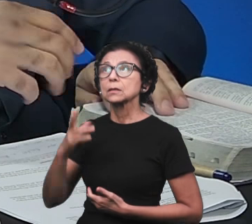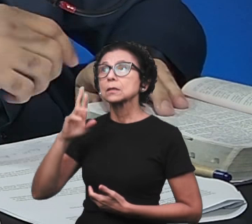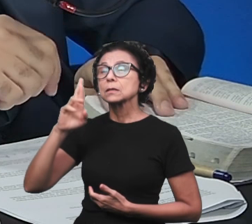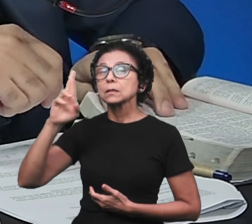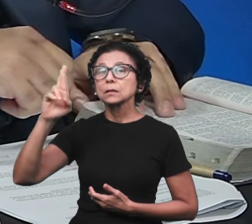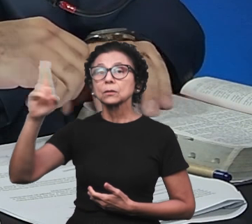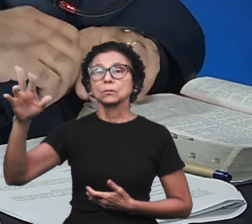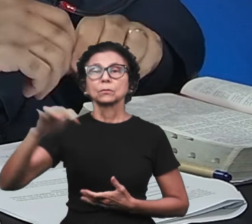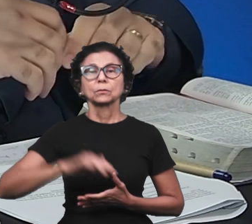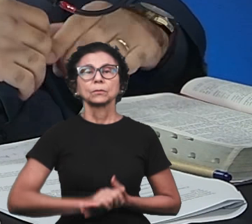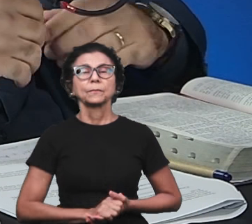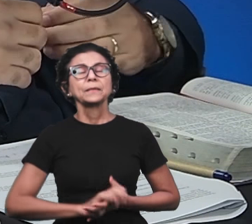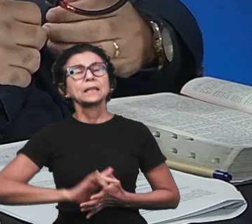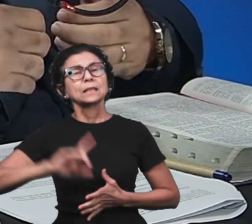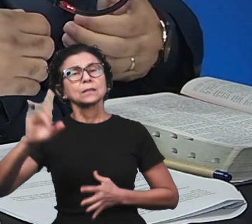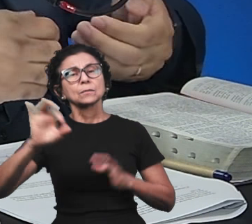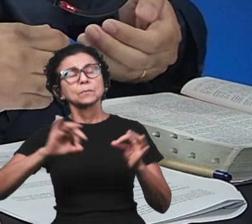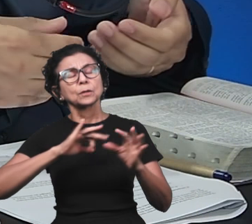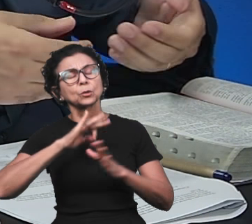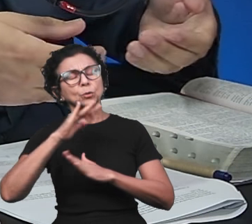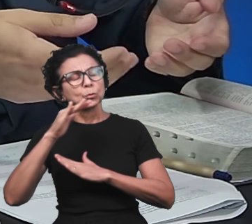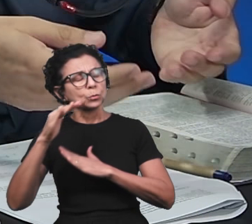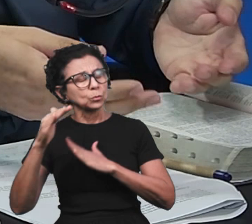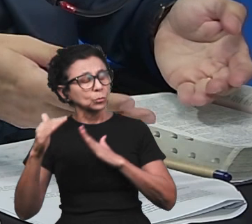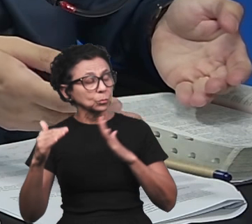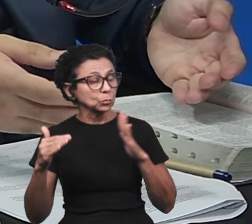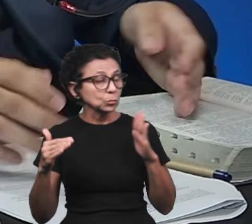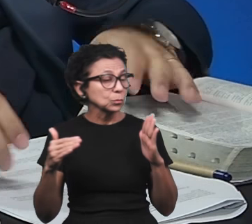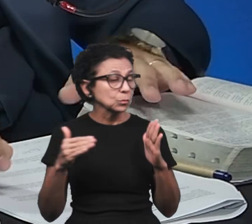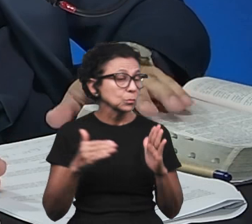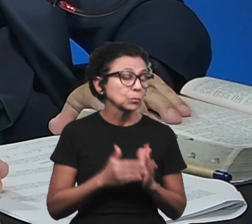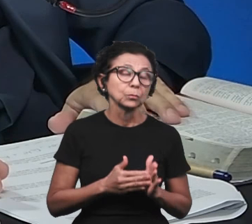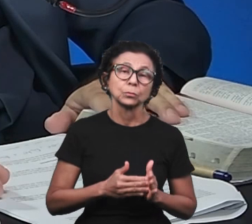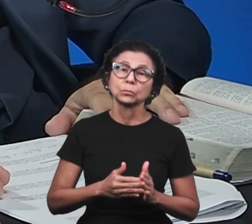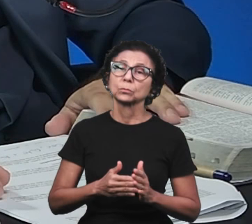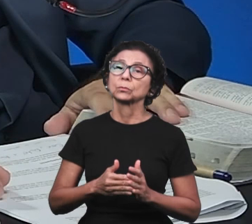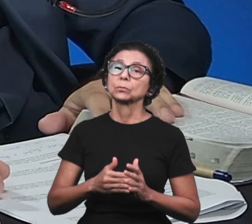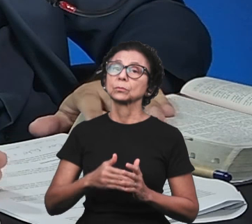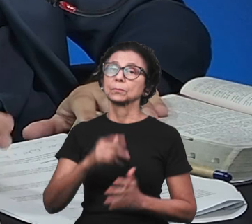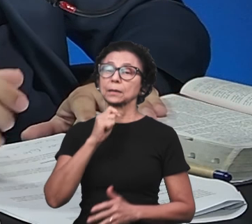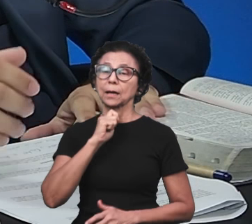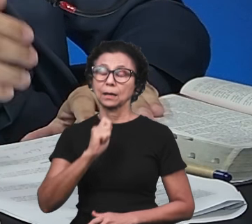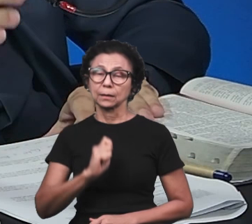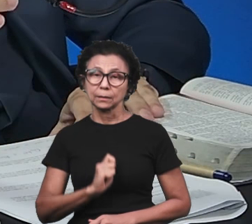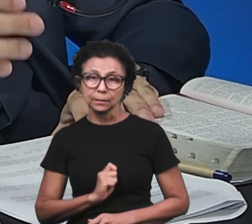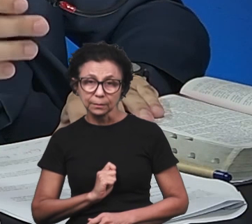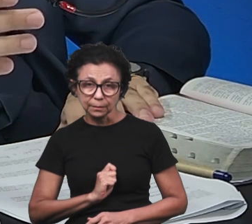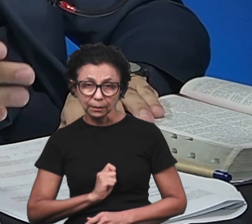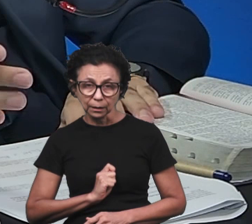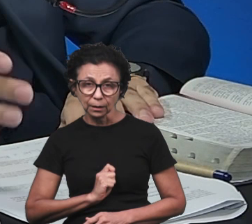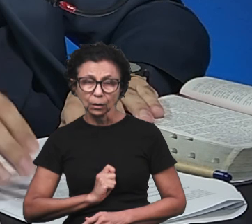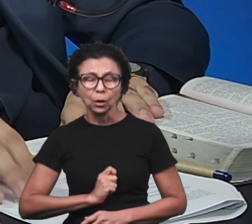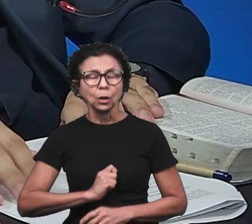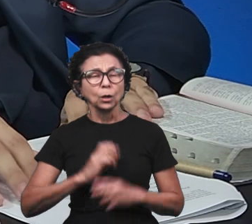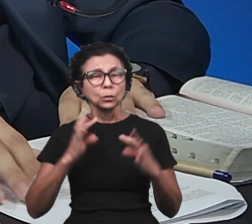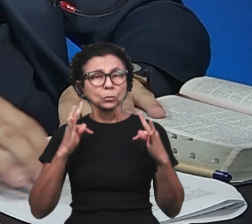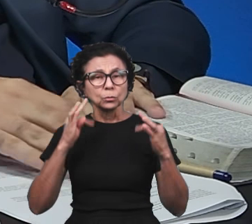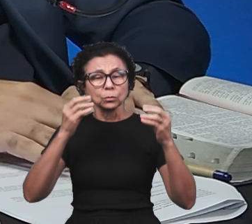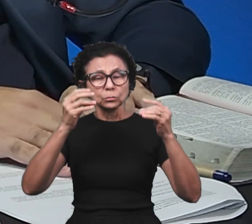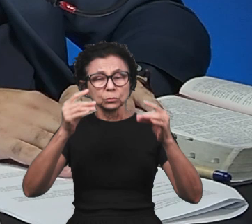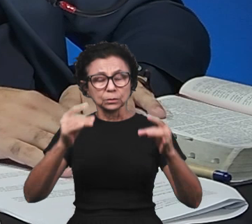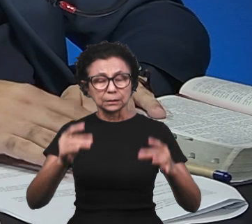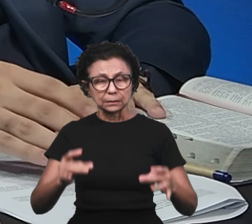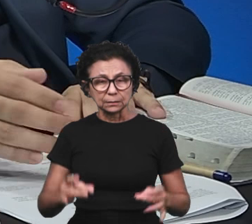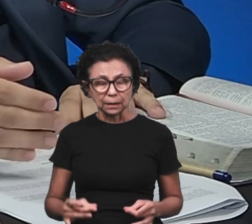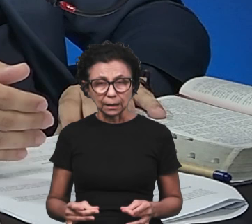urim tumim, todos os detalhes, como que ele iria entrar dentro do Santo dos Santos, todas as orientações.